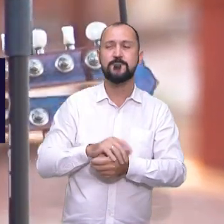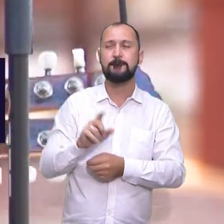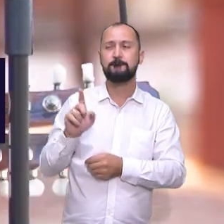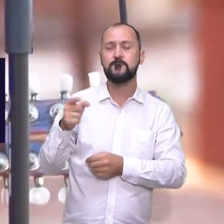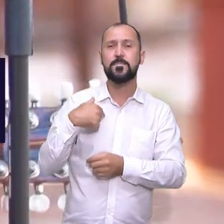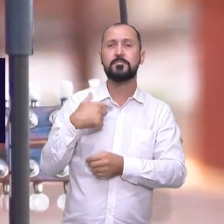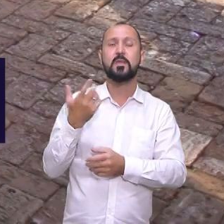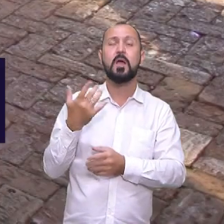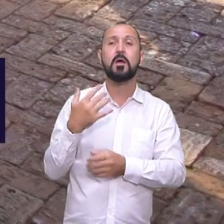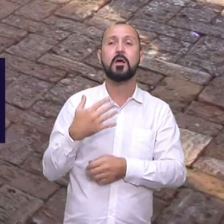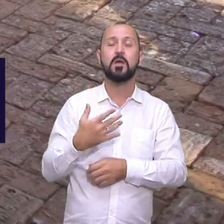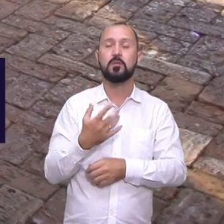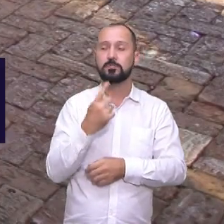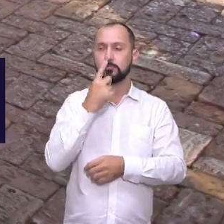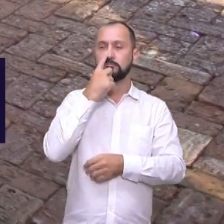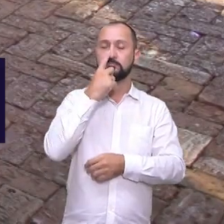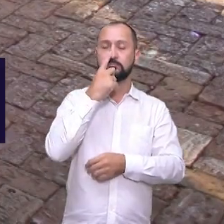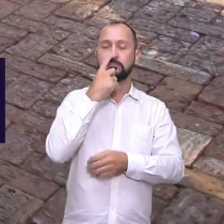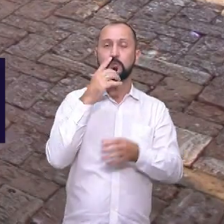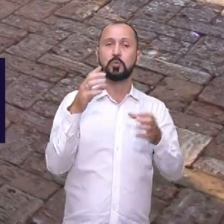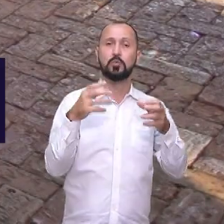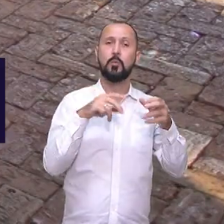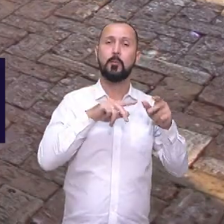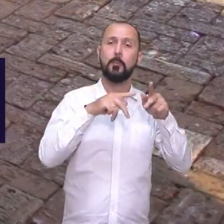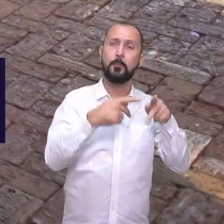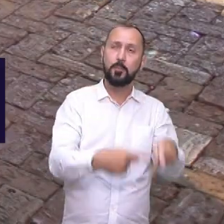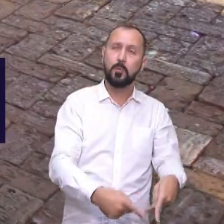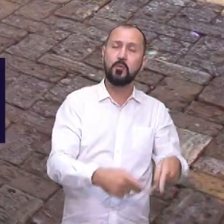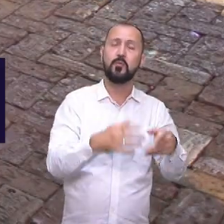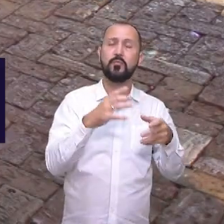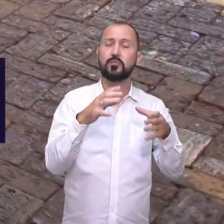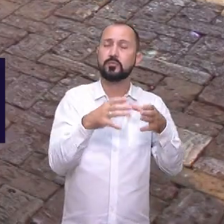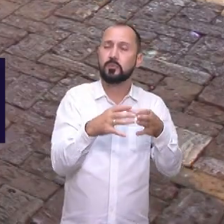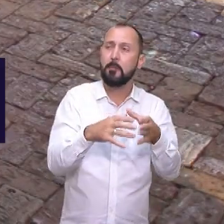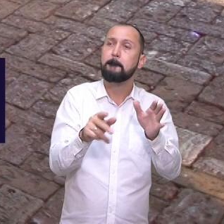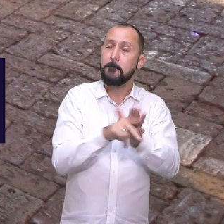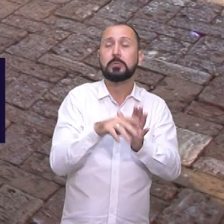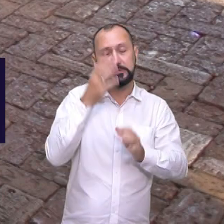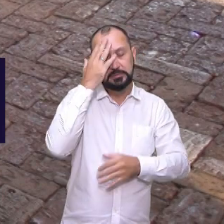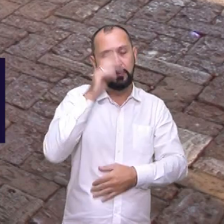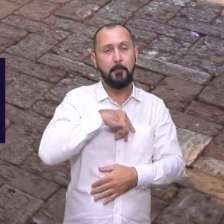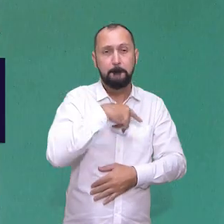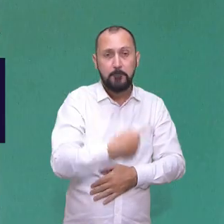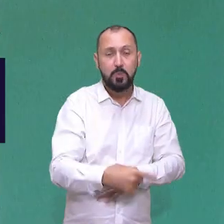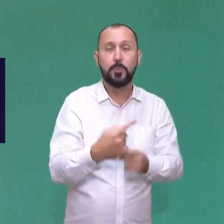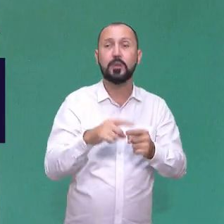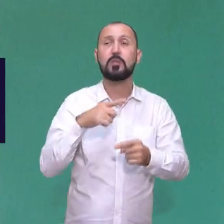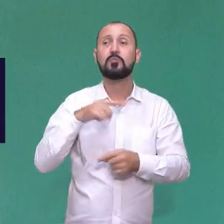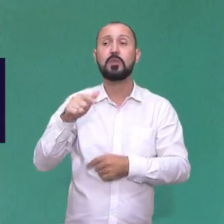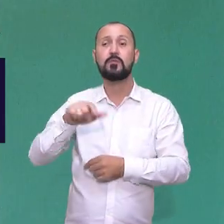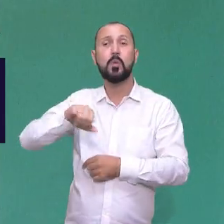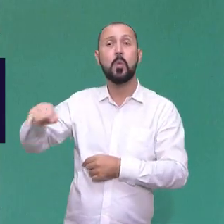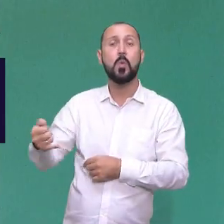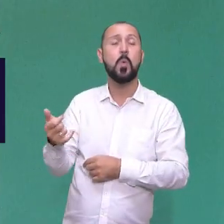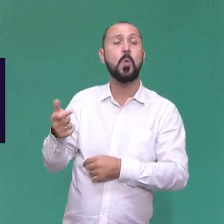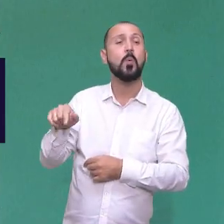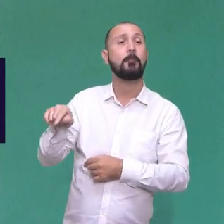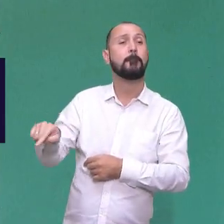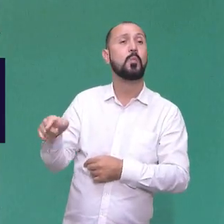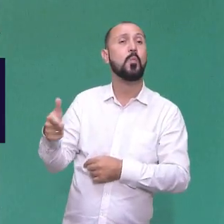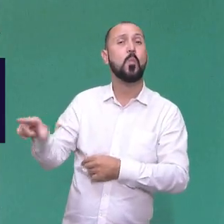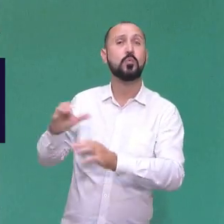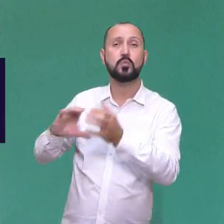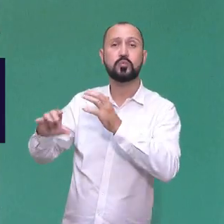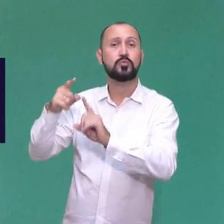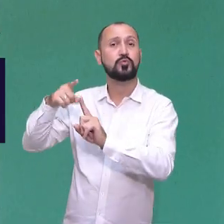cultura principalmente, porque, mas isso aqui é um gosto popular, nós vamos ter que ajudar mais aqui porque é um gosto popular. É um gosto